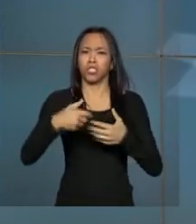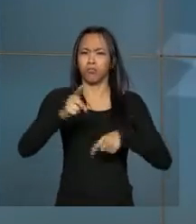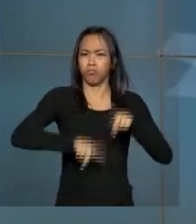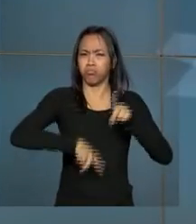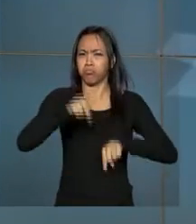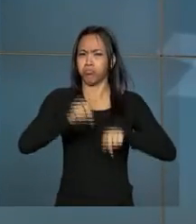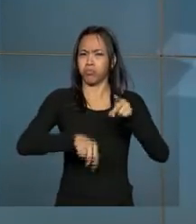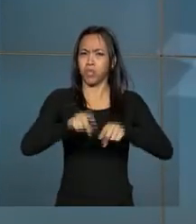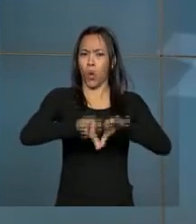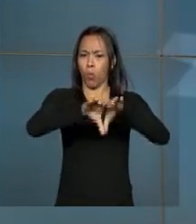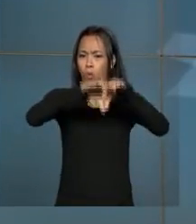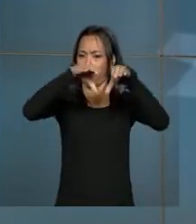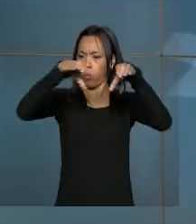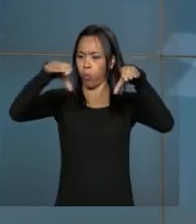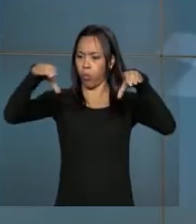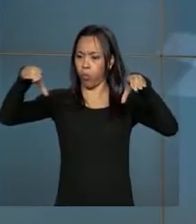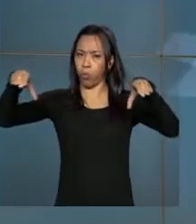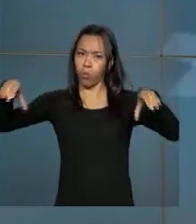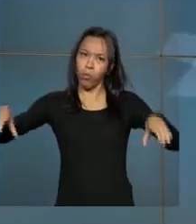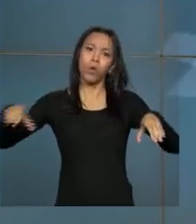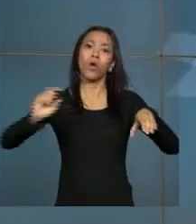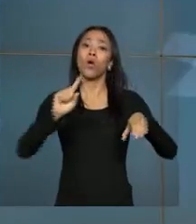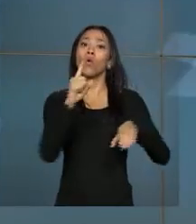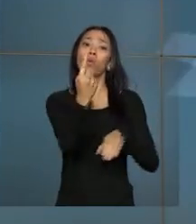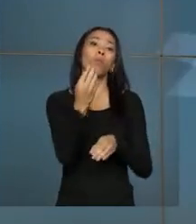América Latina, um investimento de